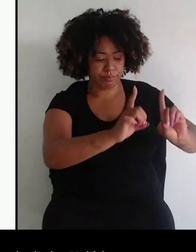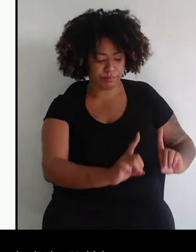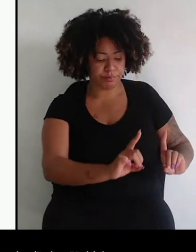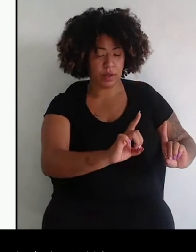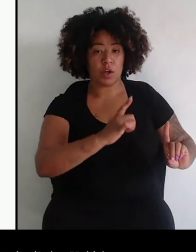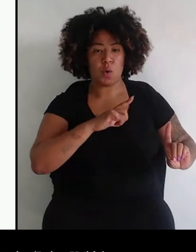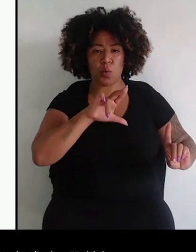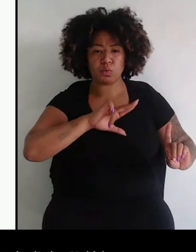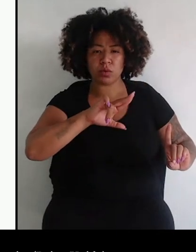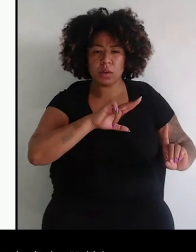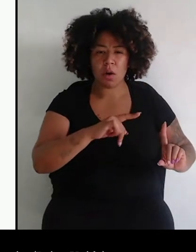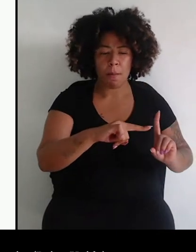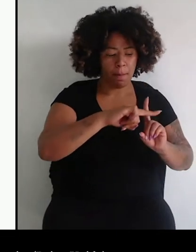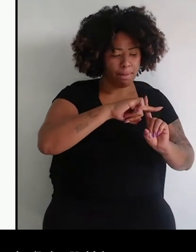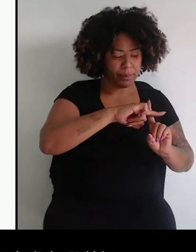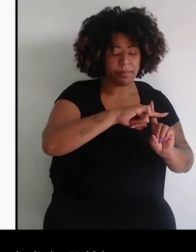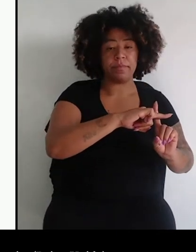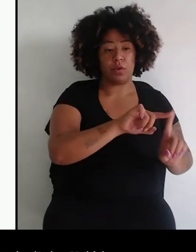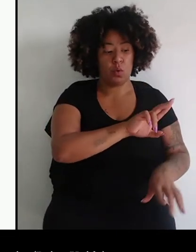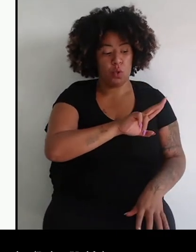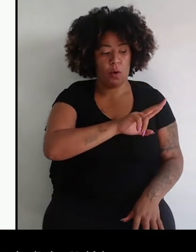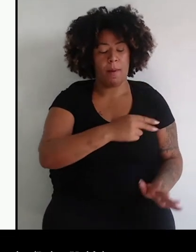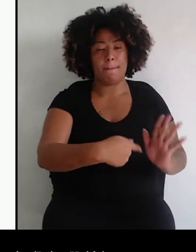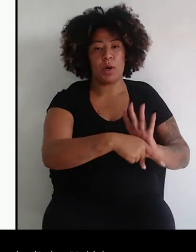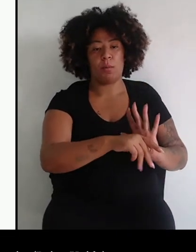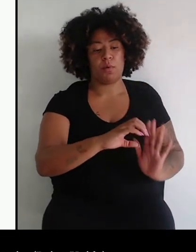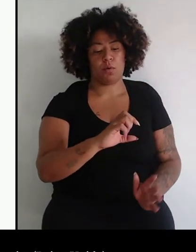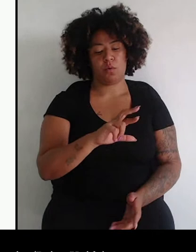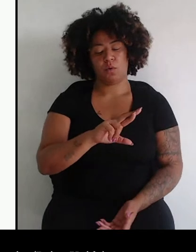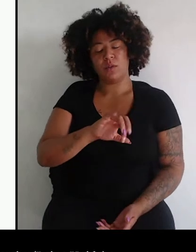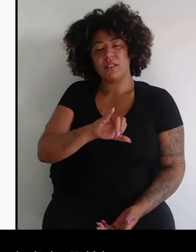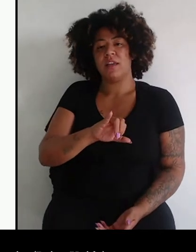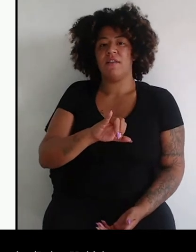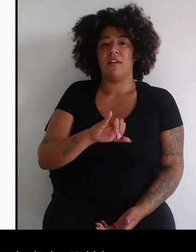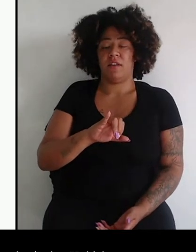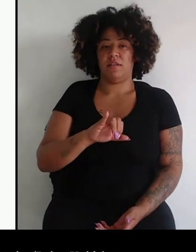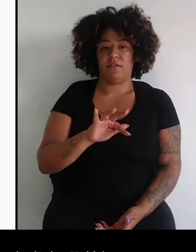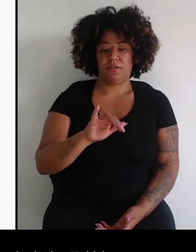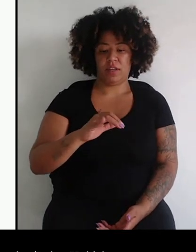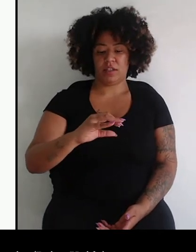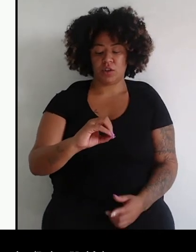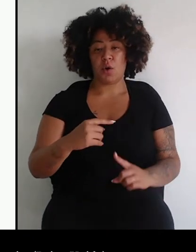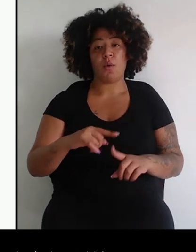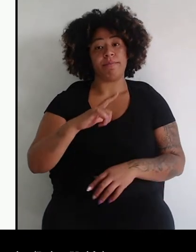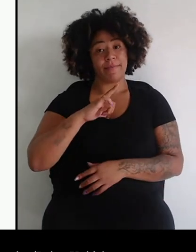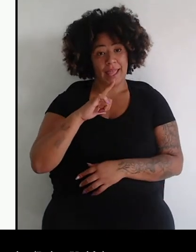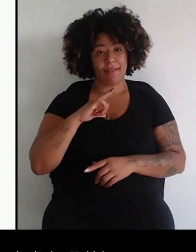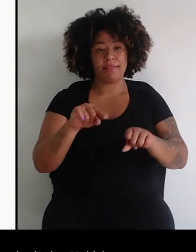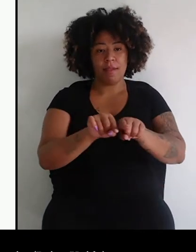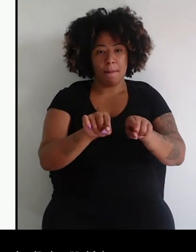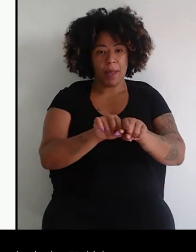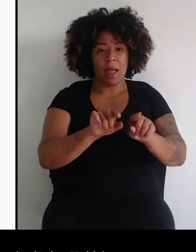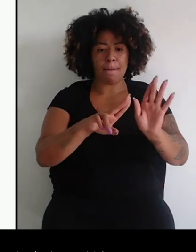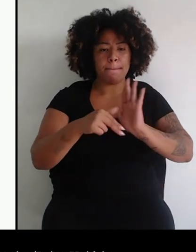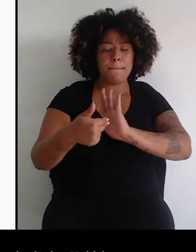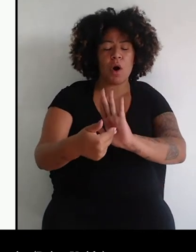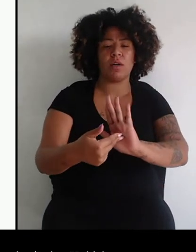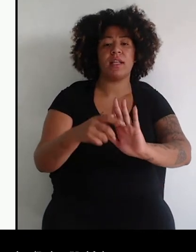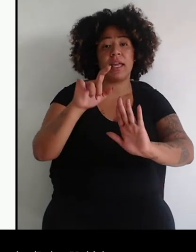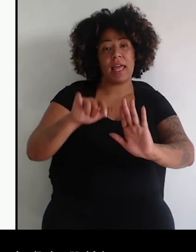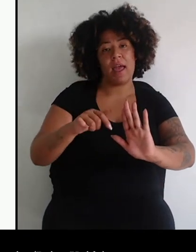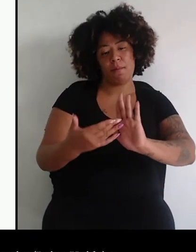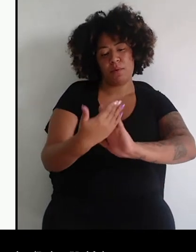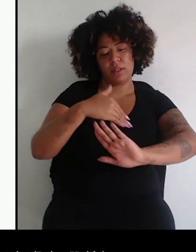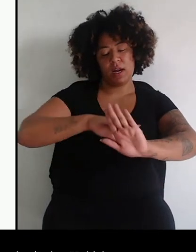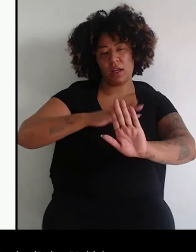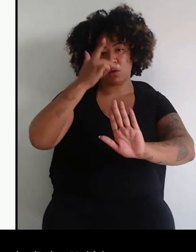é o que chamamos de crucifixo nós temos algo que está aí confuso entre a representação de uma pessoa ou